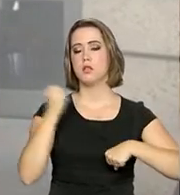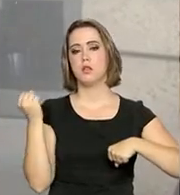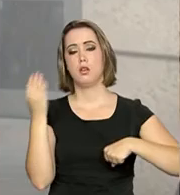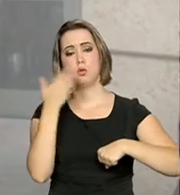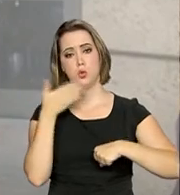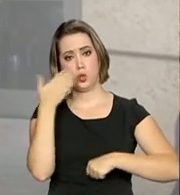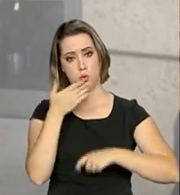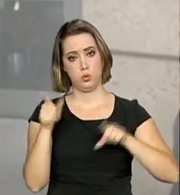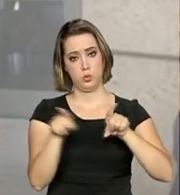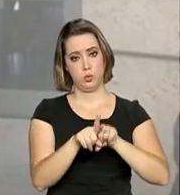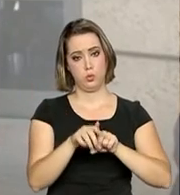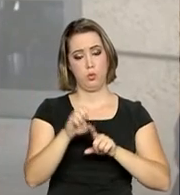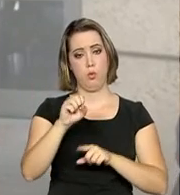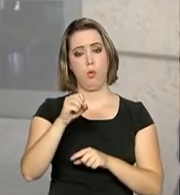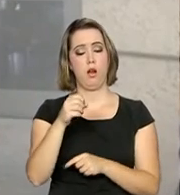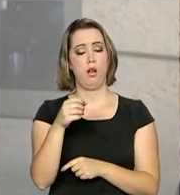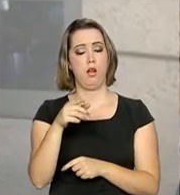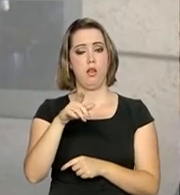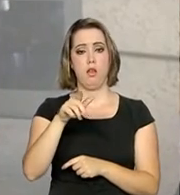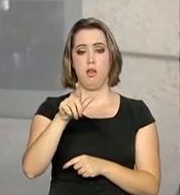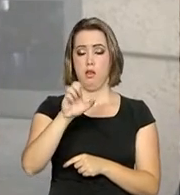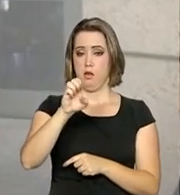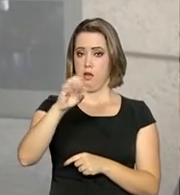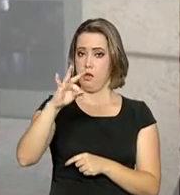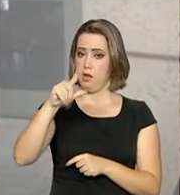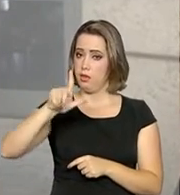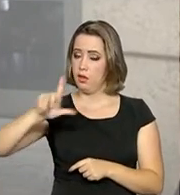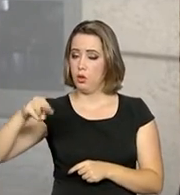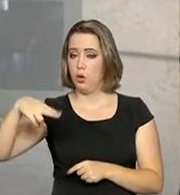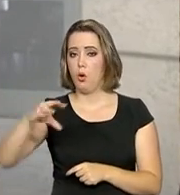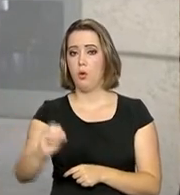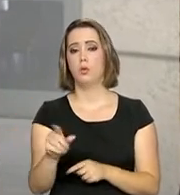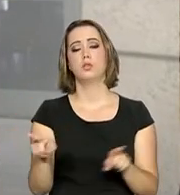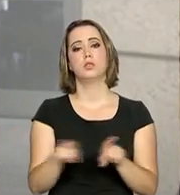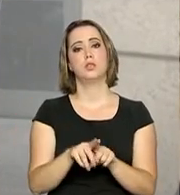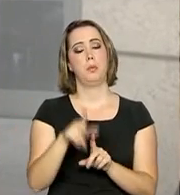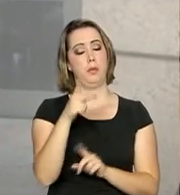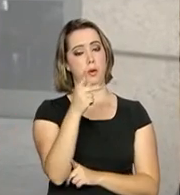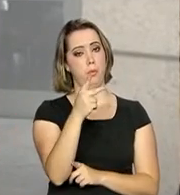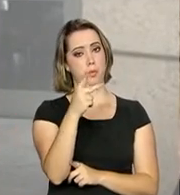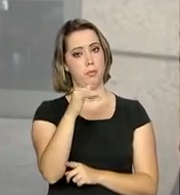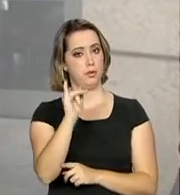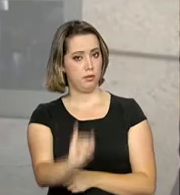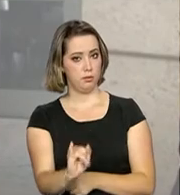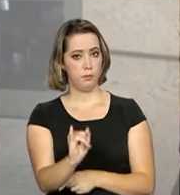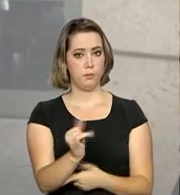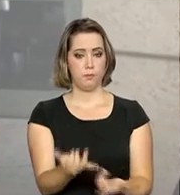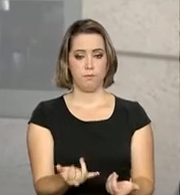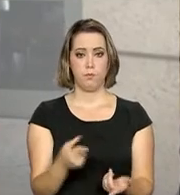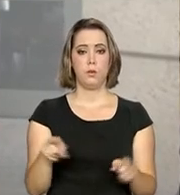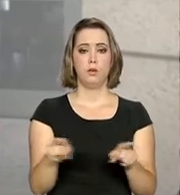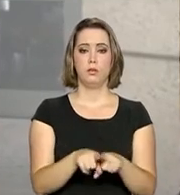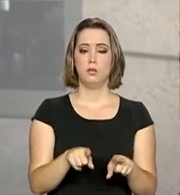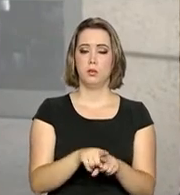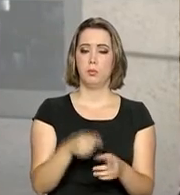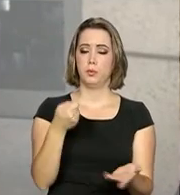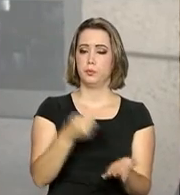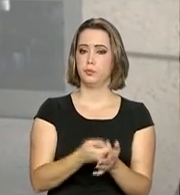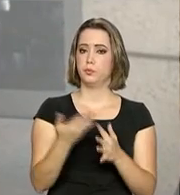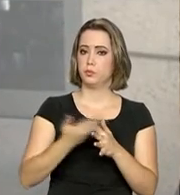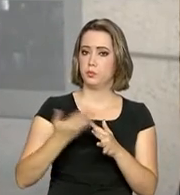as perspectivas para o setor elétrico e o programa de parcerias de investimentos do governo federal, além do